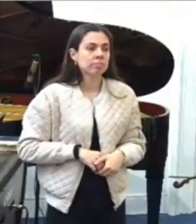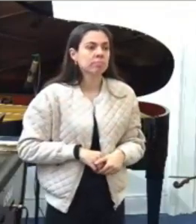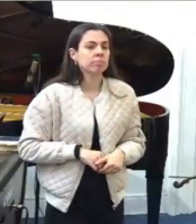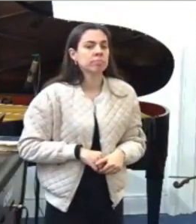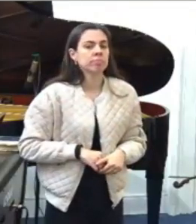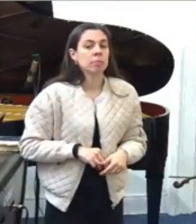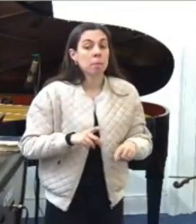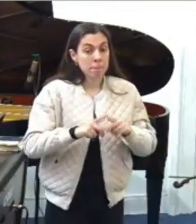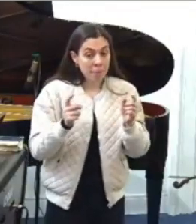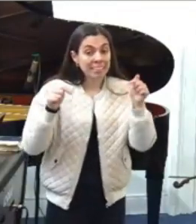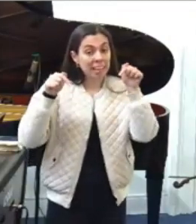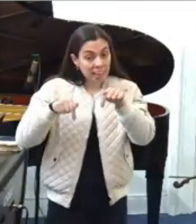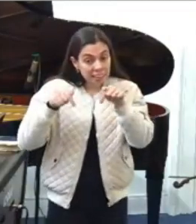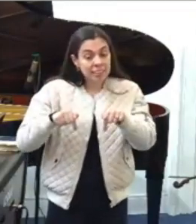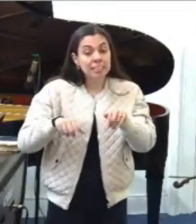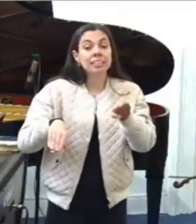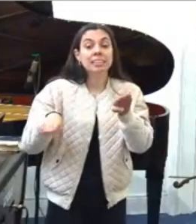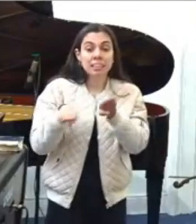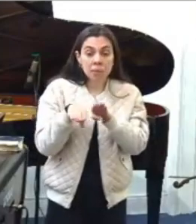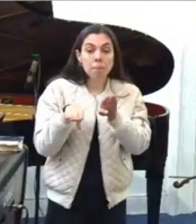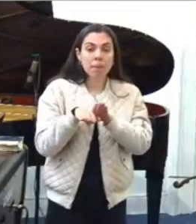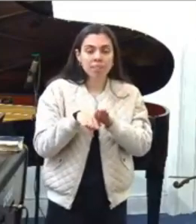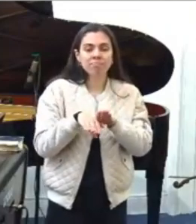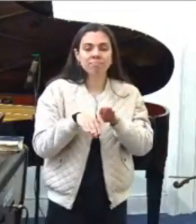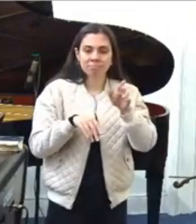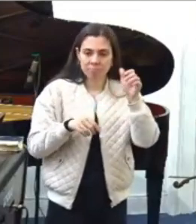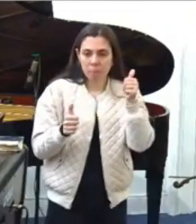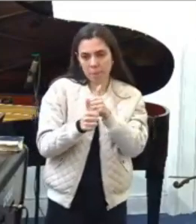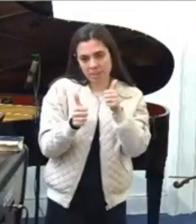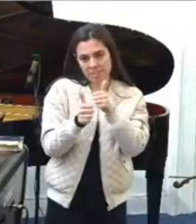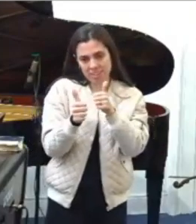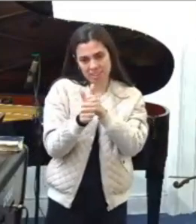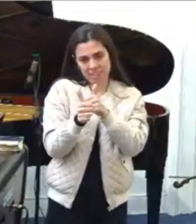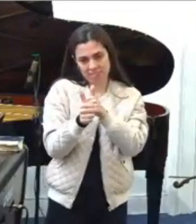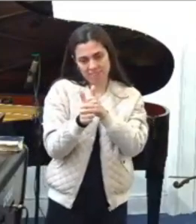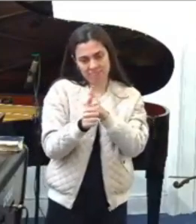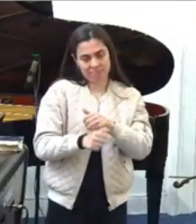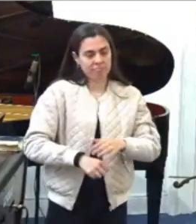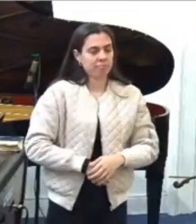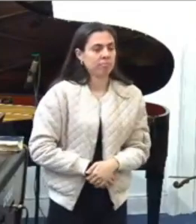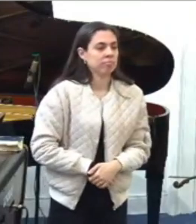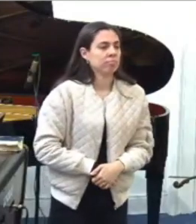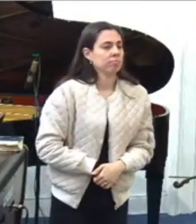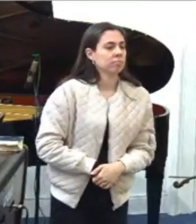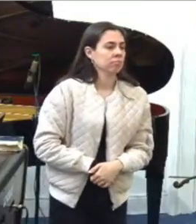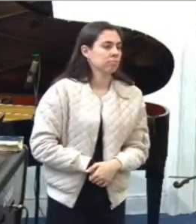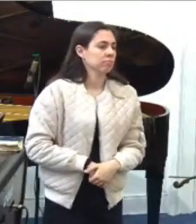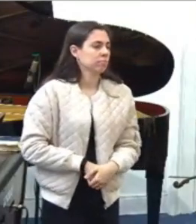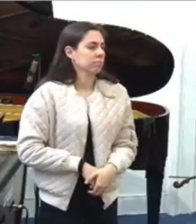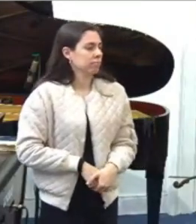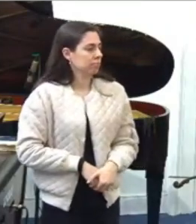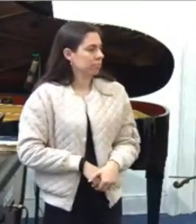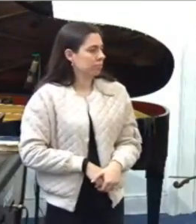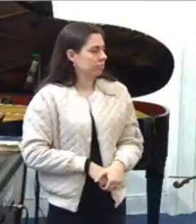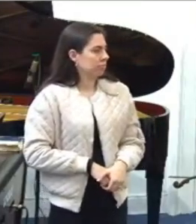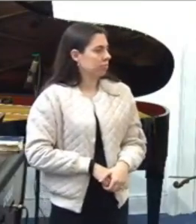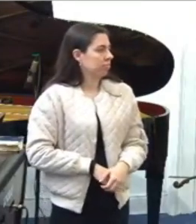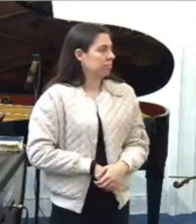dano. E muitas vezes, diante do engano, nós mordemos a isca que ele balança diante de nossas